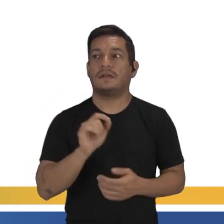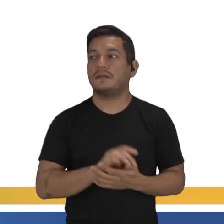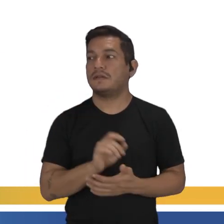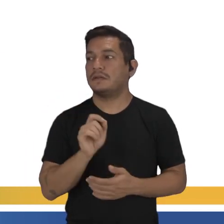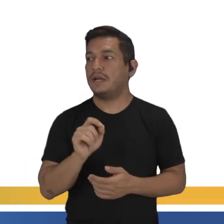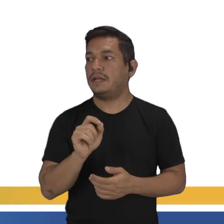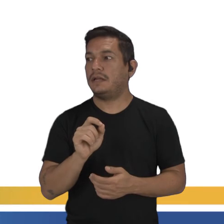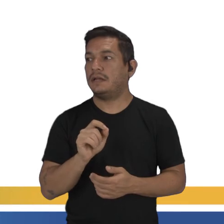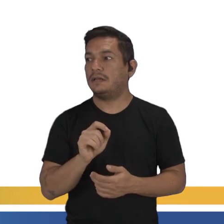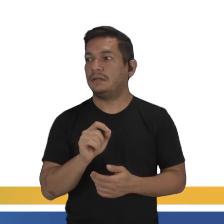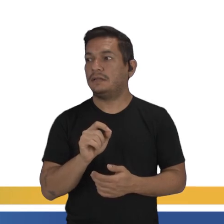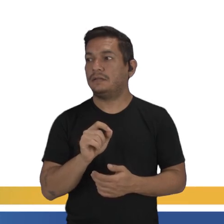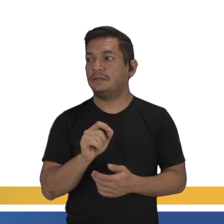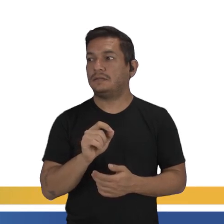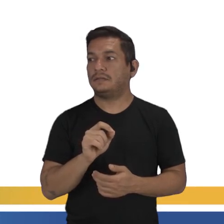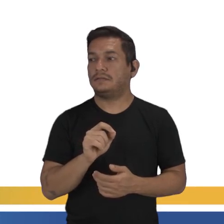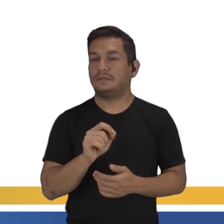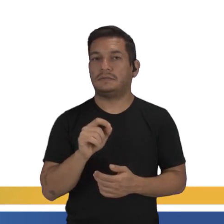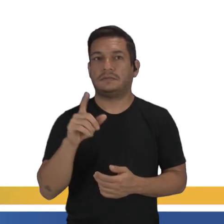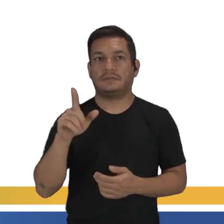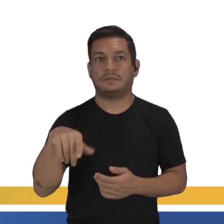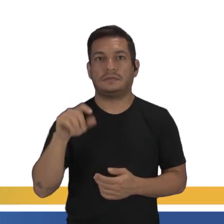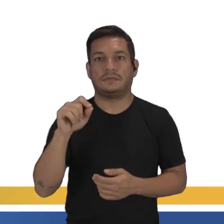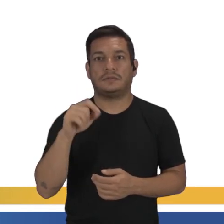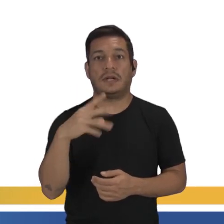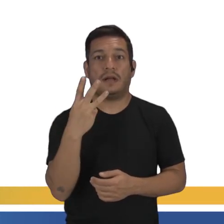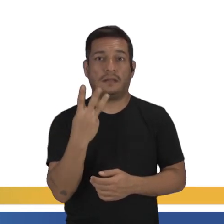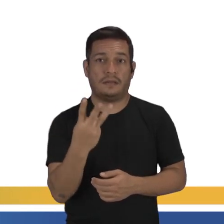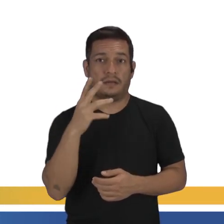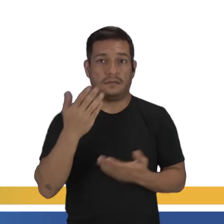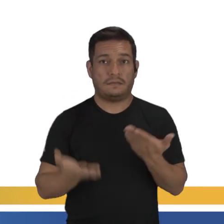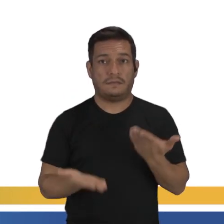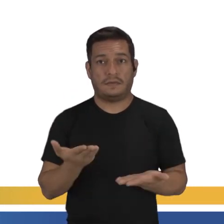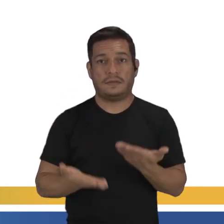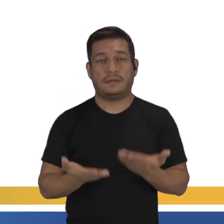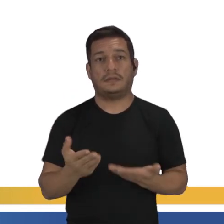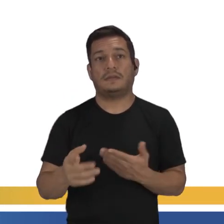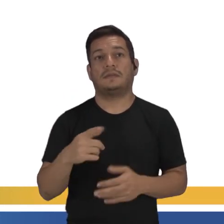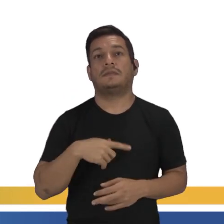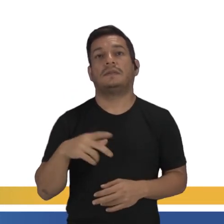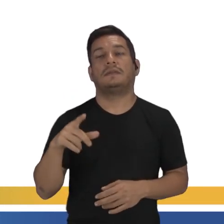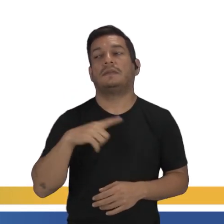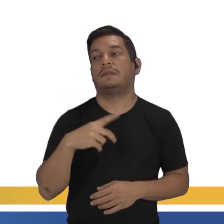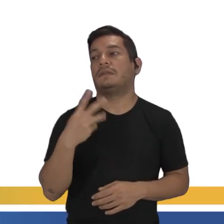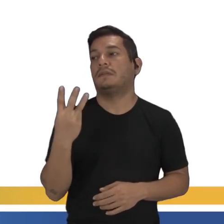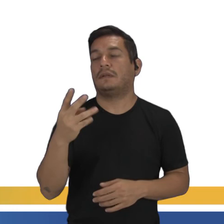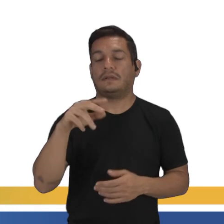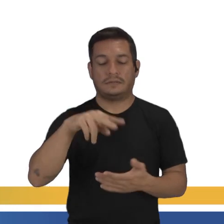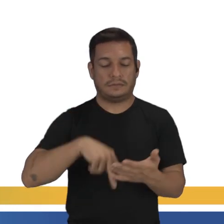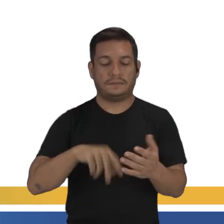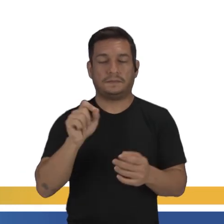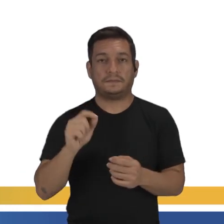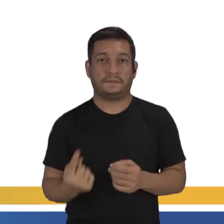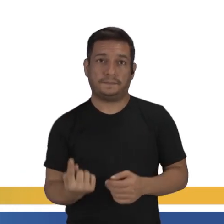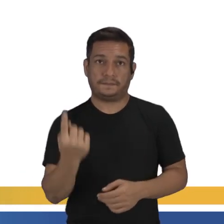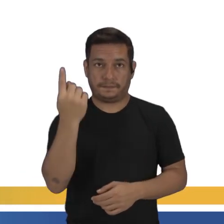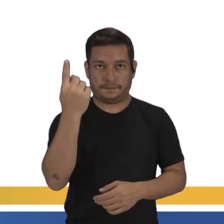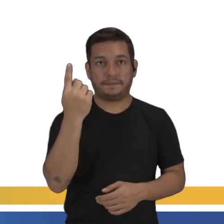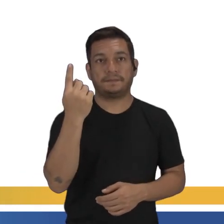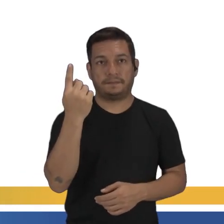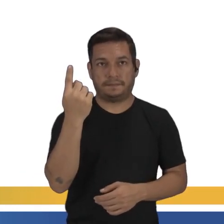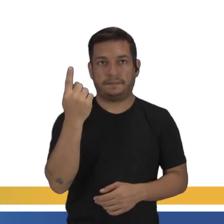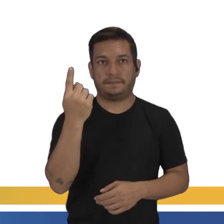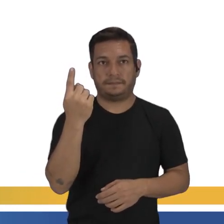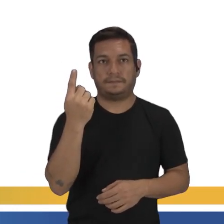do caminhão. Nós temos, então, 3 balanças, então nós temos 3 leituras verticais, sentidos para